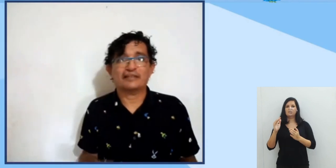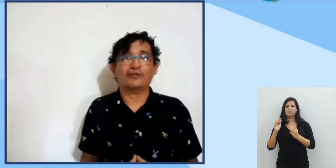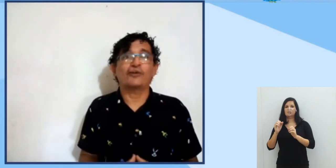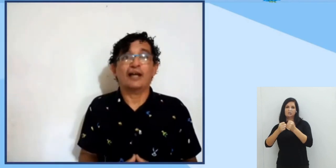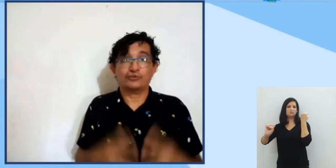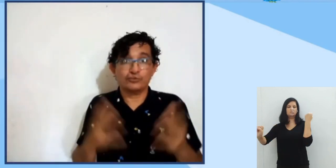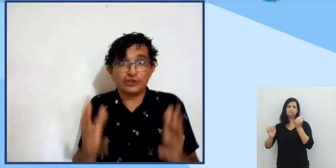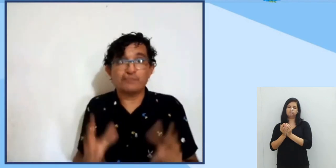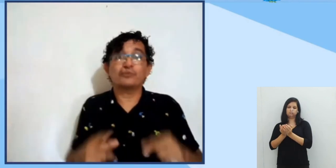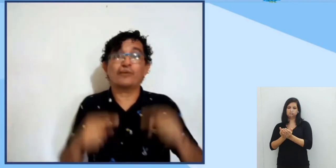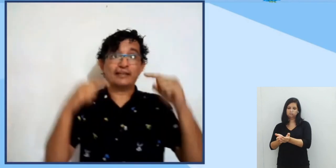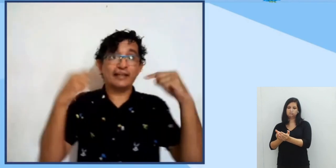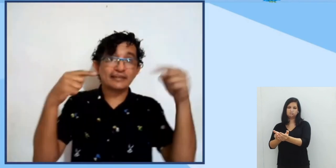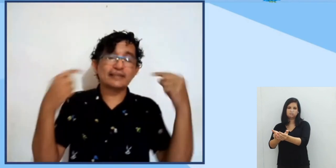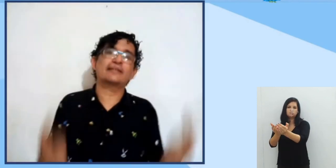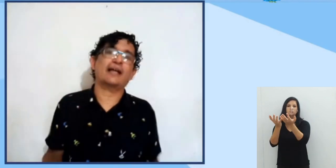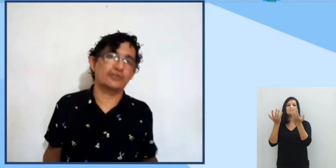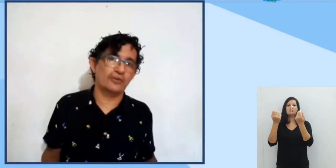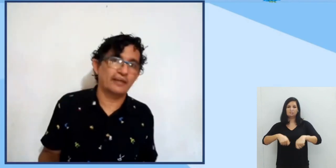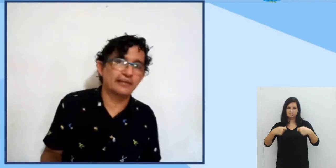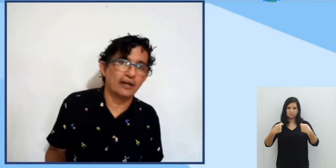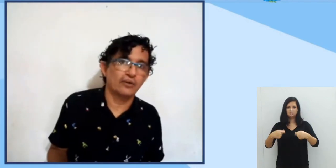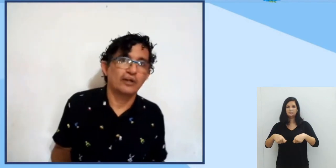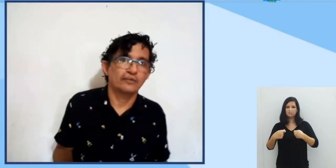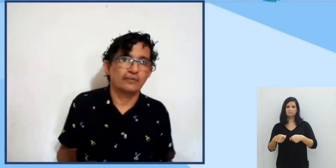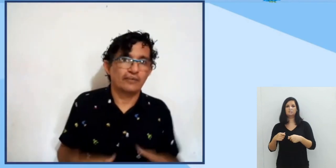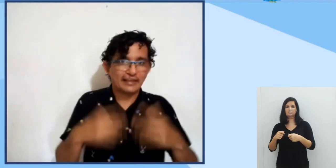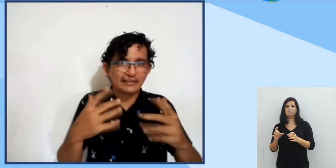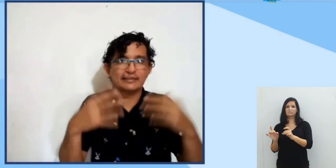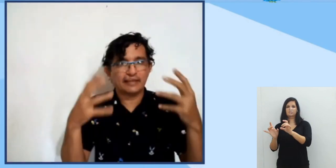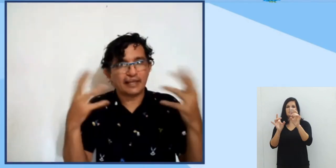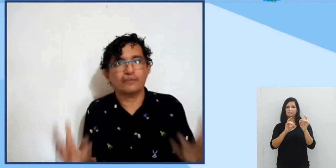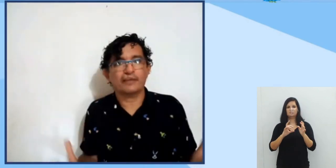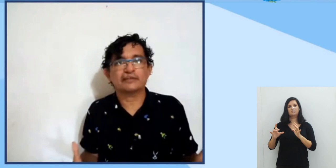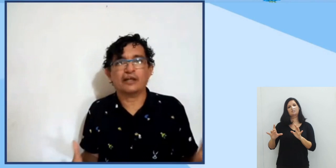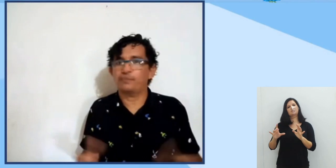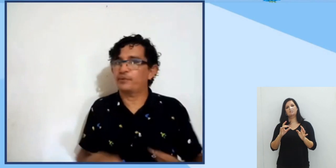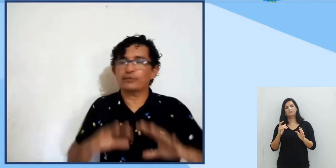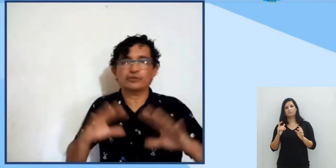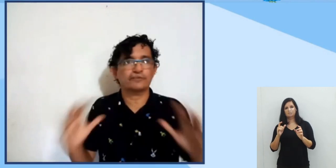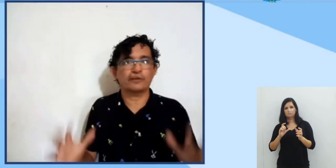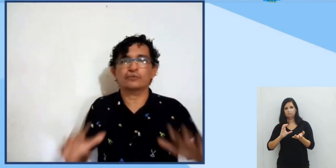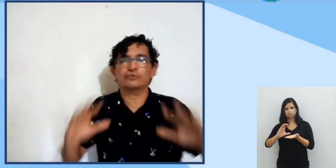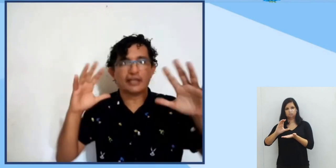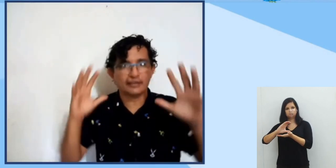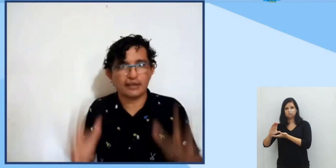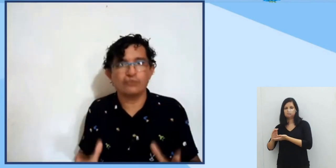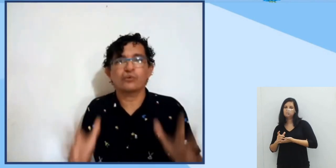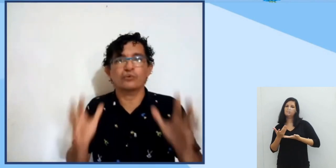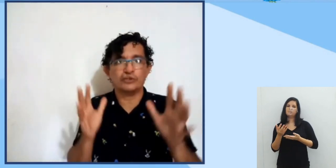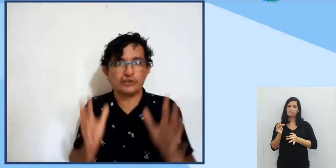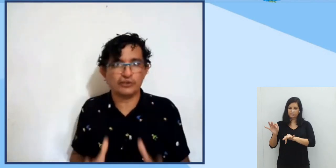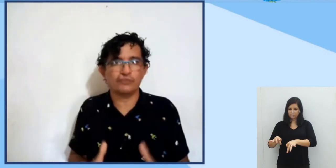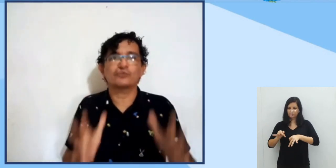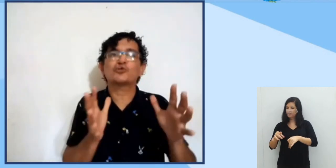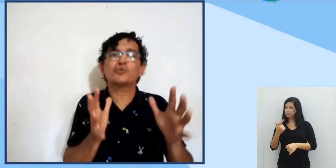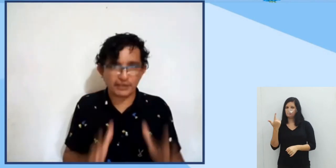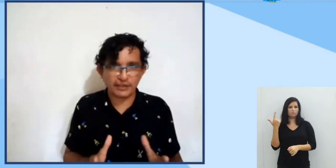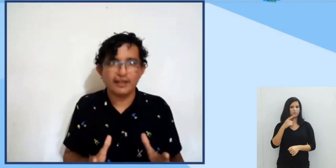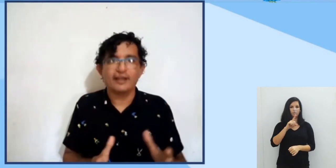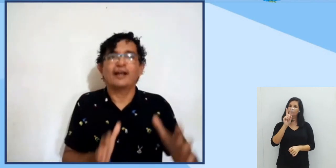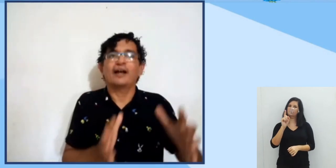navegações começaram a surgir por uma necessidade comercial, né? Uma necessidade comercial, porque os feudos já não